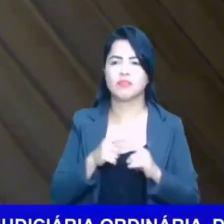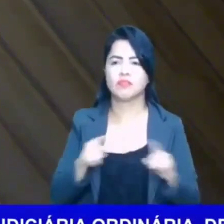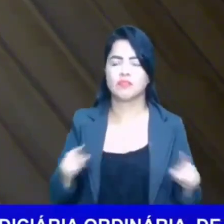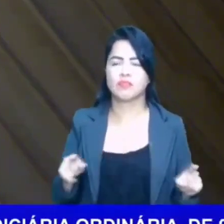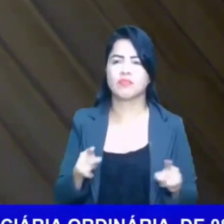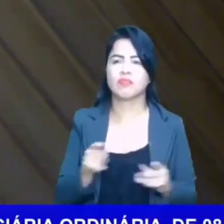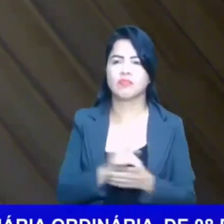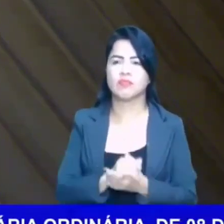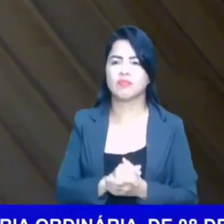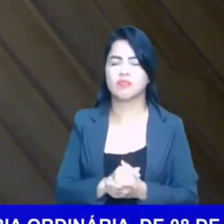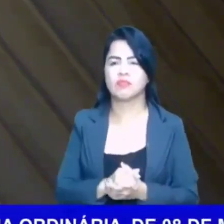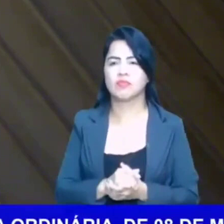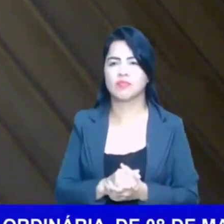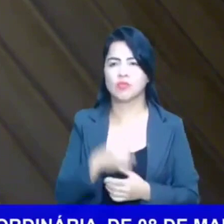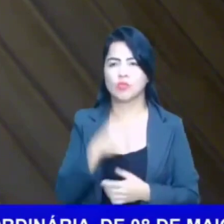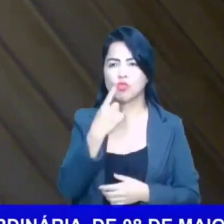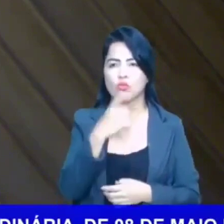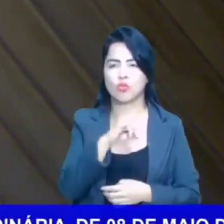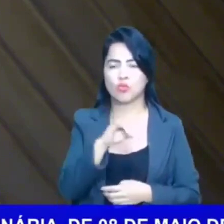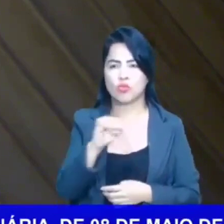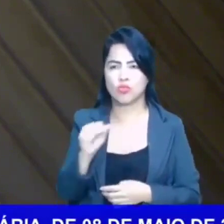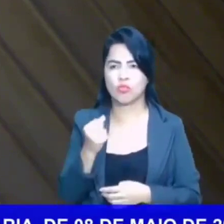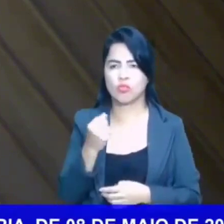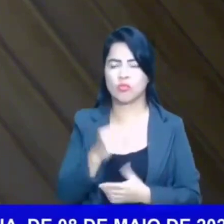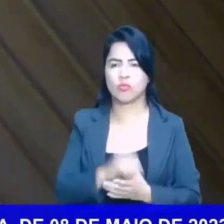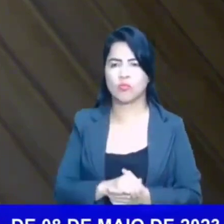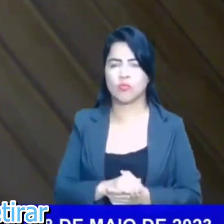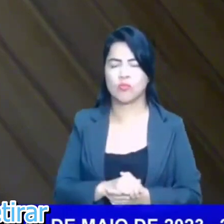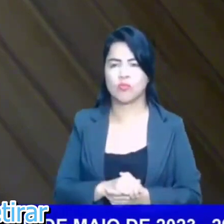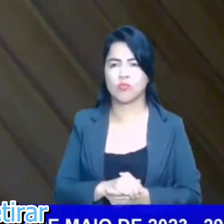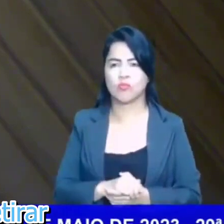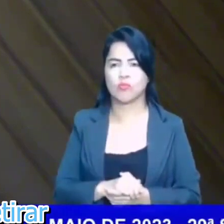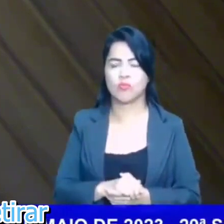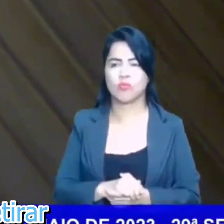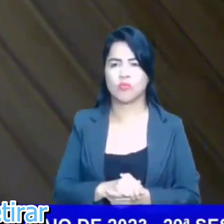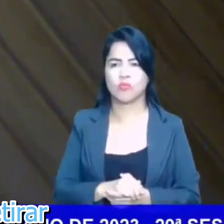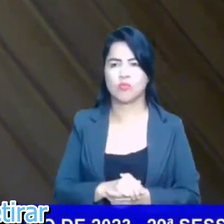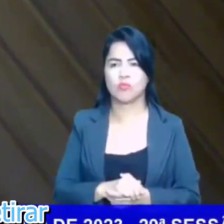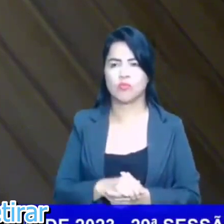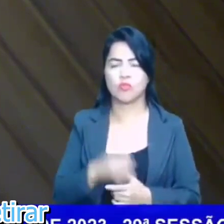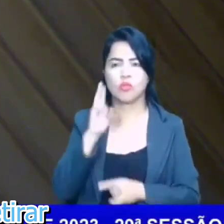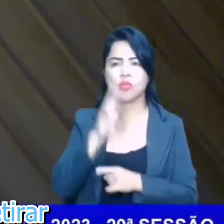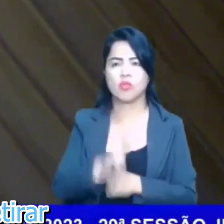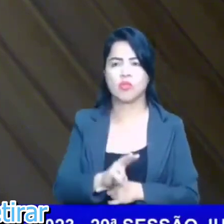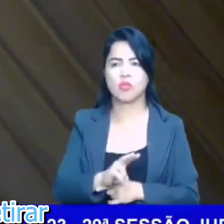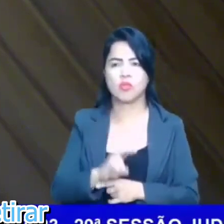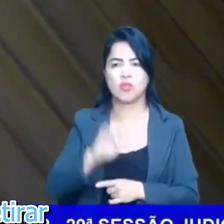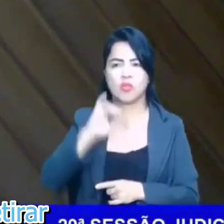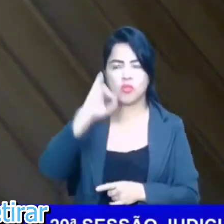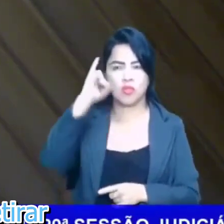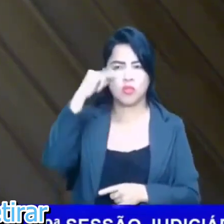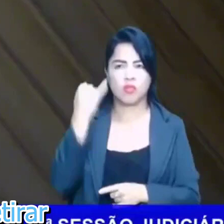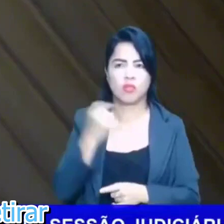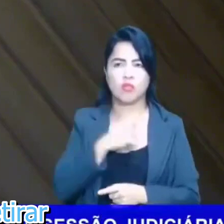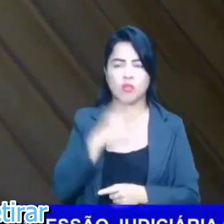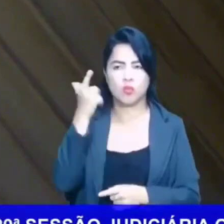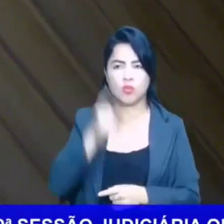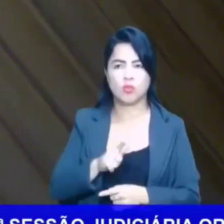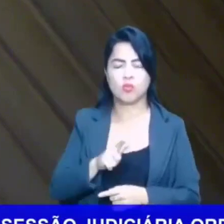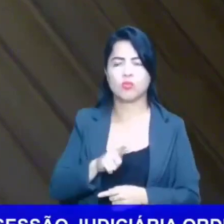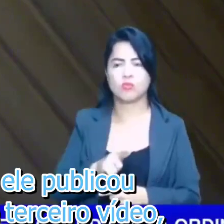circulou por um dia, graças à eficiência da defesa de Jaime, e conseguiu imediatamente